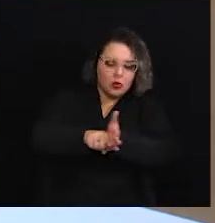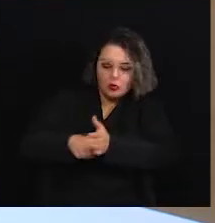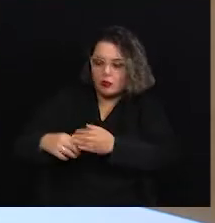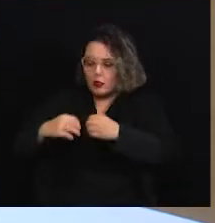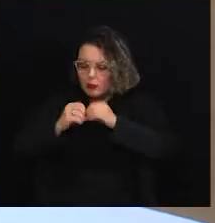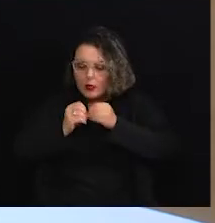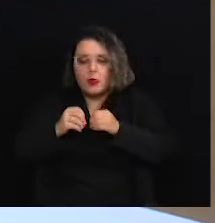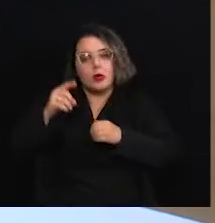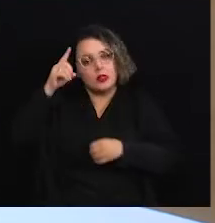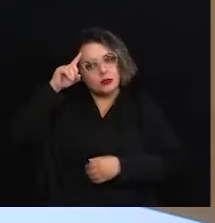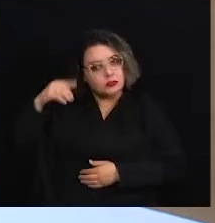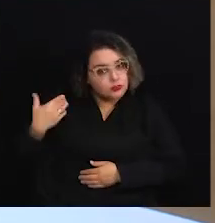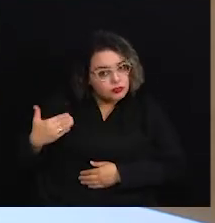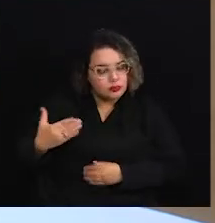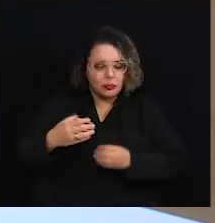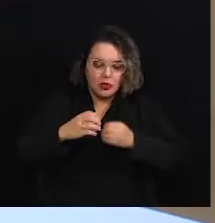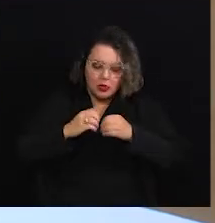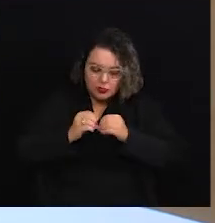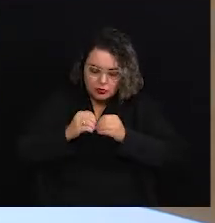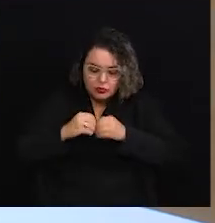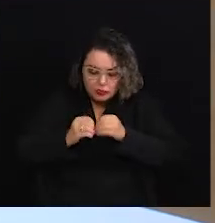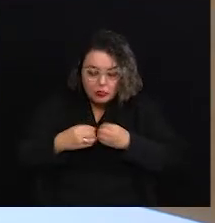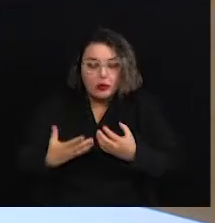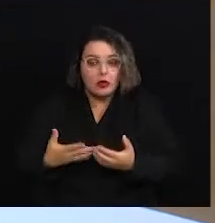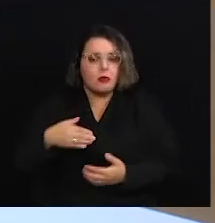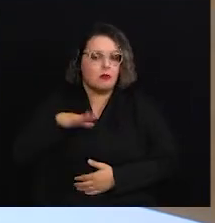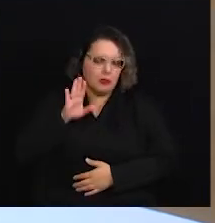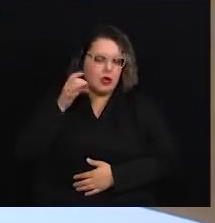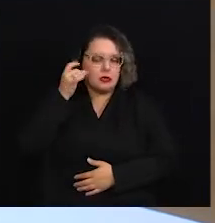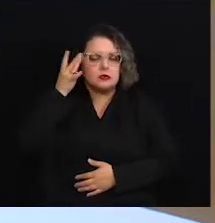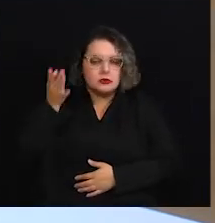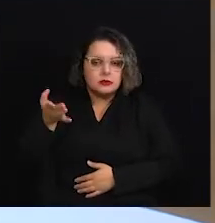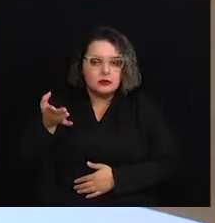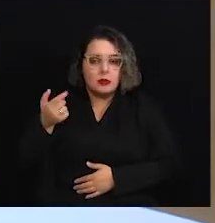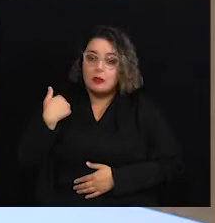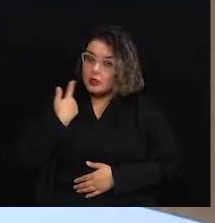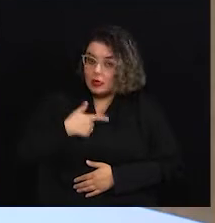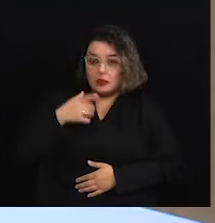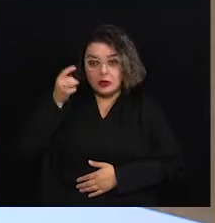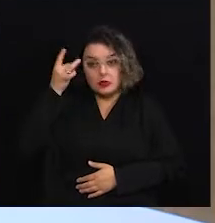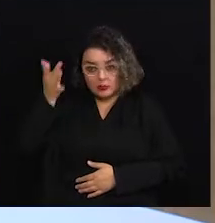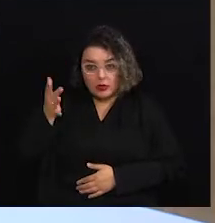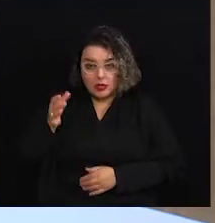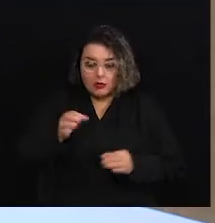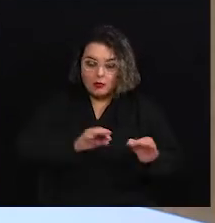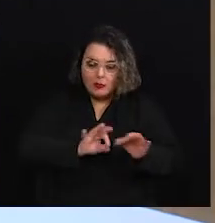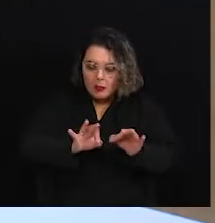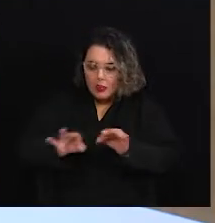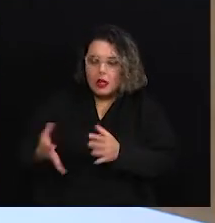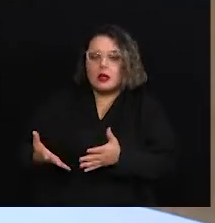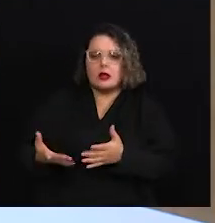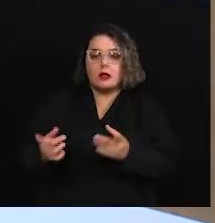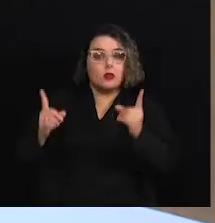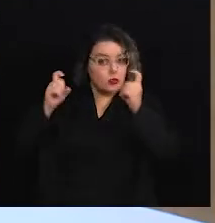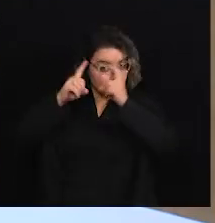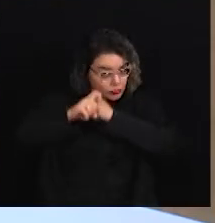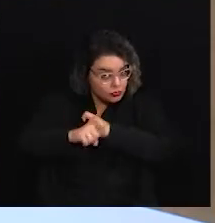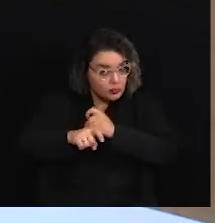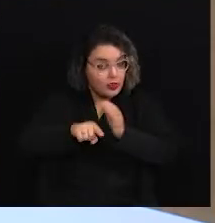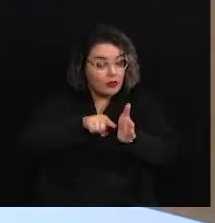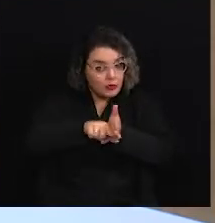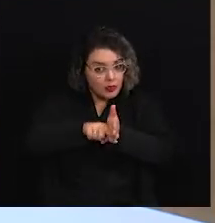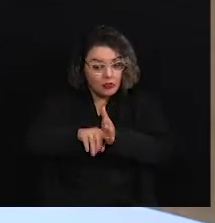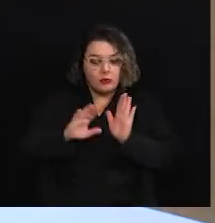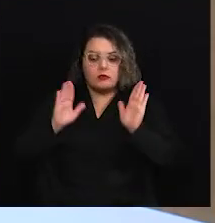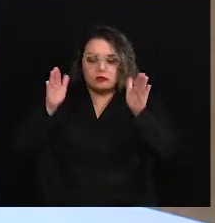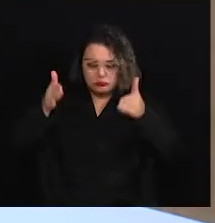pesquisa, laboratório, rotinas de laboratório, então a gente tem um pouco mais de facilidade. Então, para a gente é fácil planejar essa parte. Os desafios da pesquisa